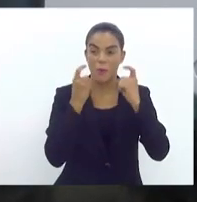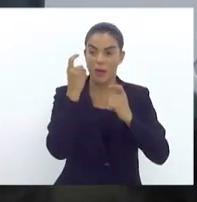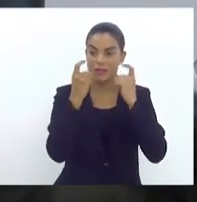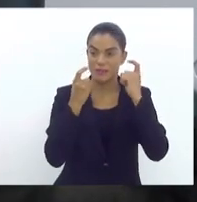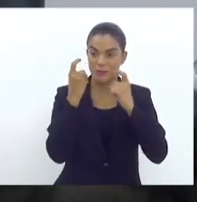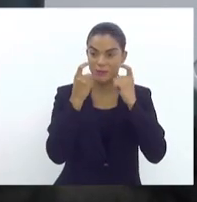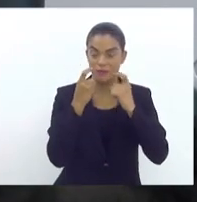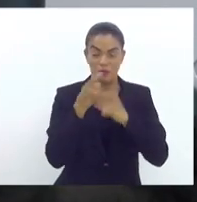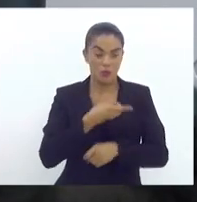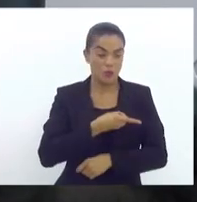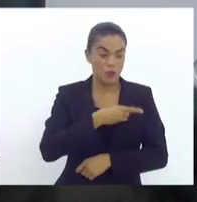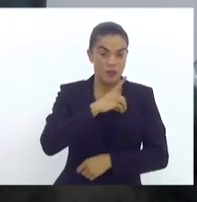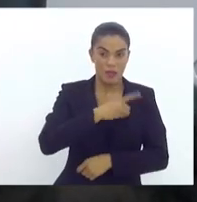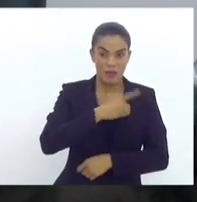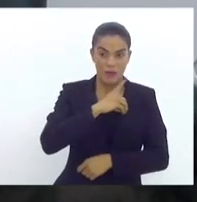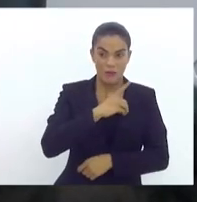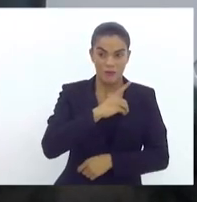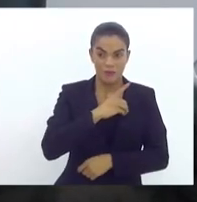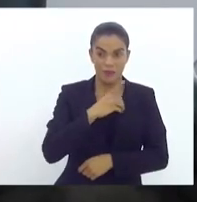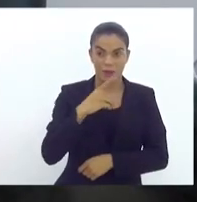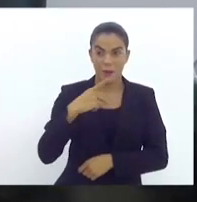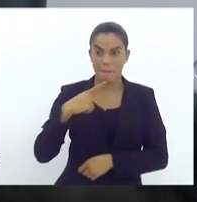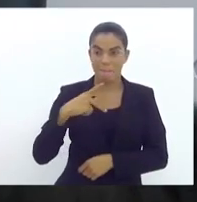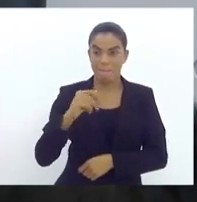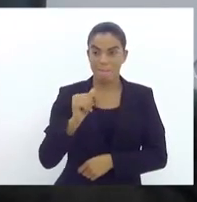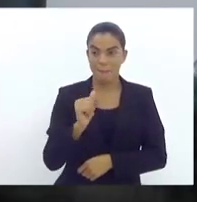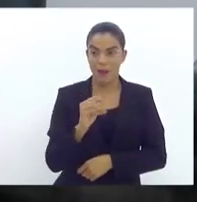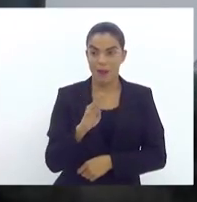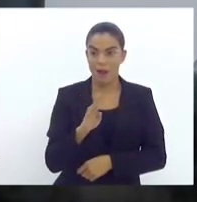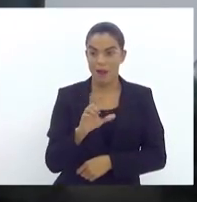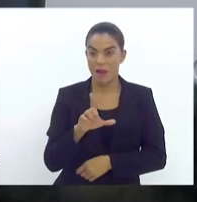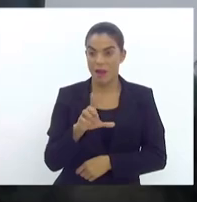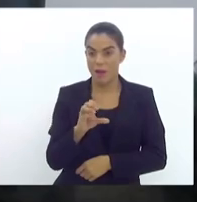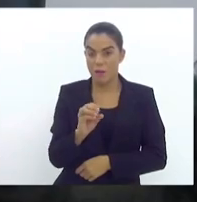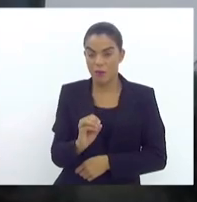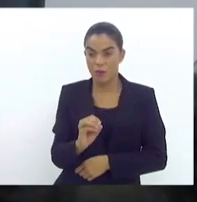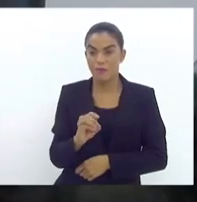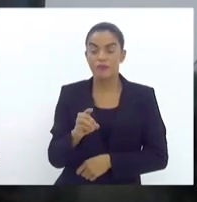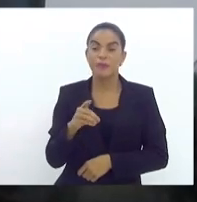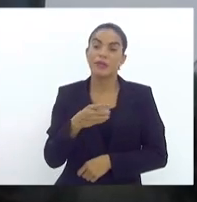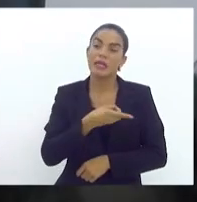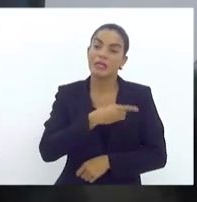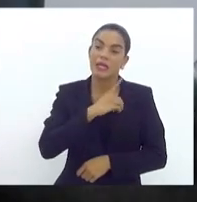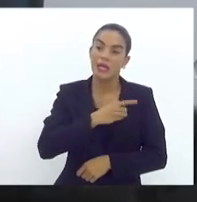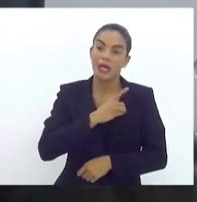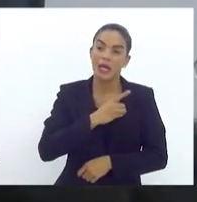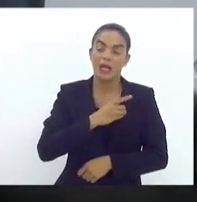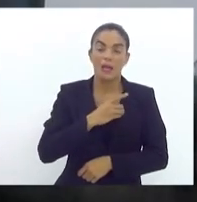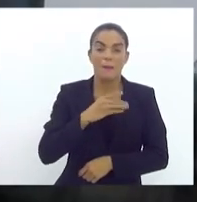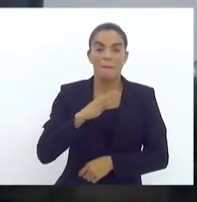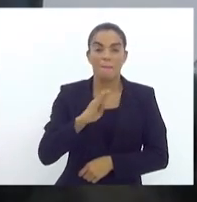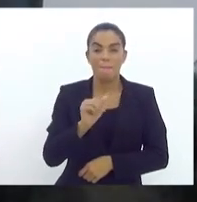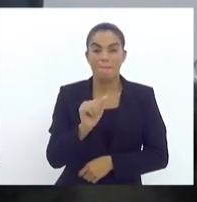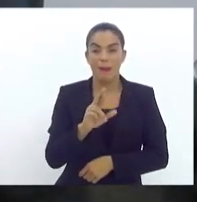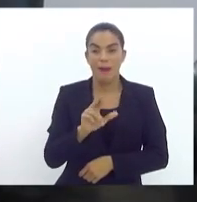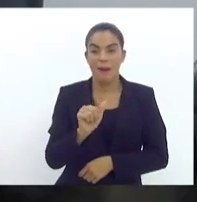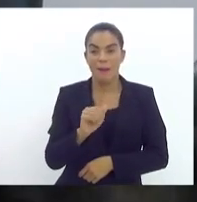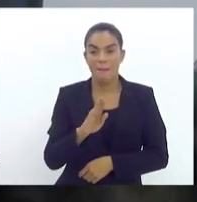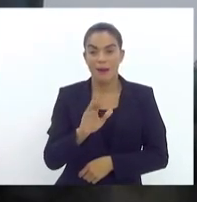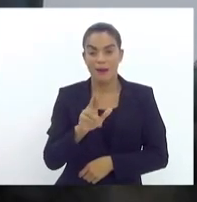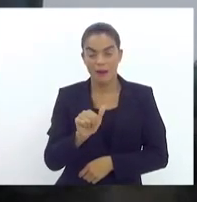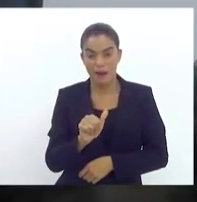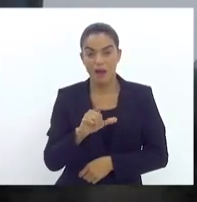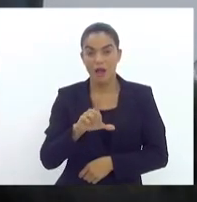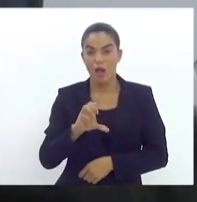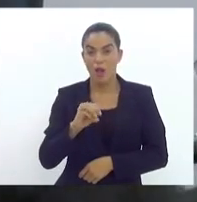do Delegado Dr Pablo Sartori da drci quanto da delegada Barbara lomba que a gente aproveitasse